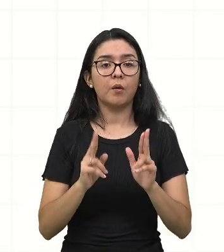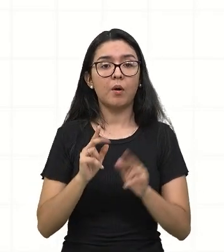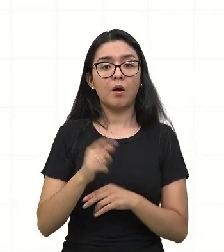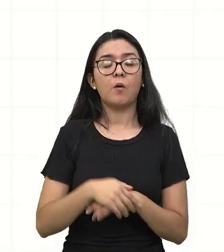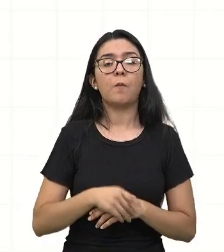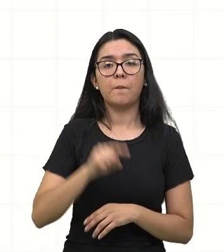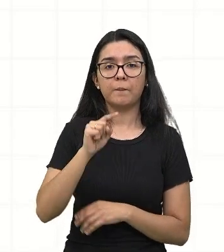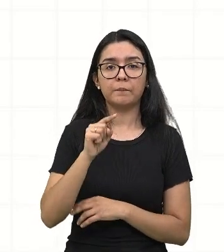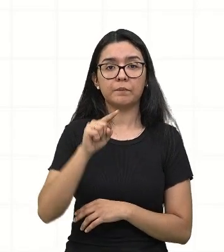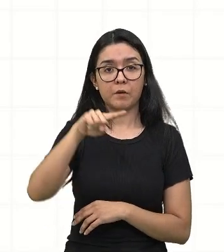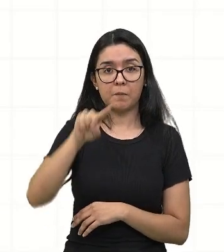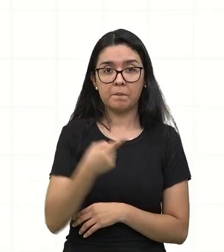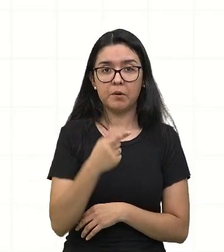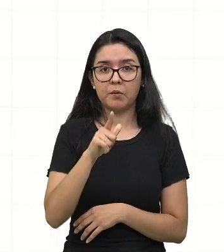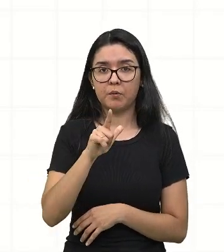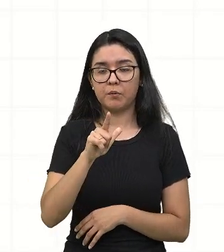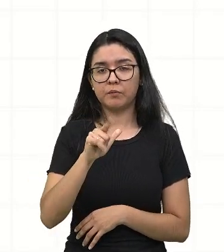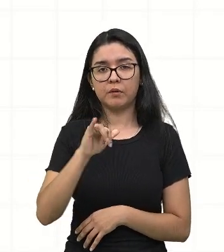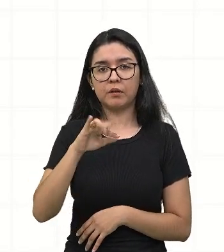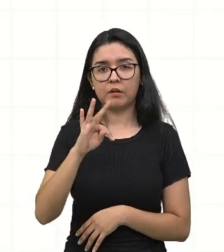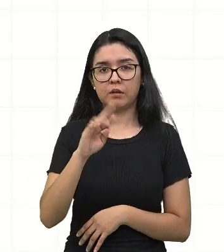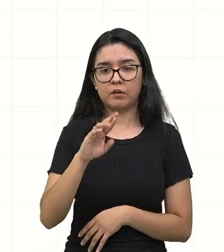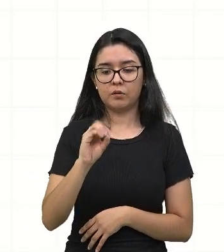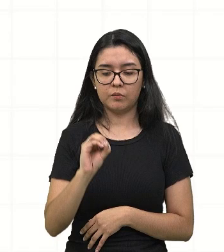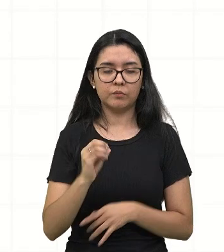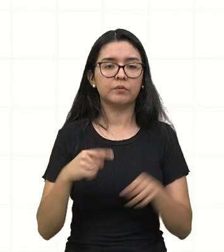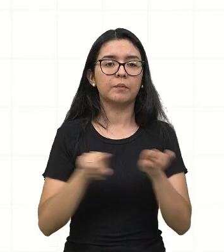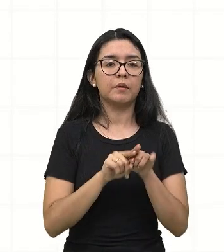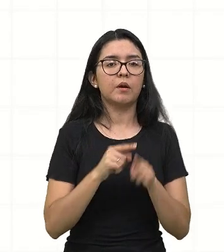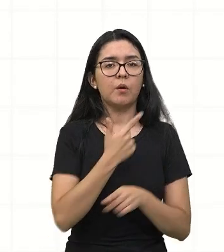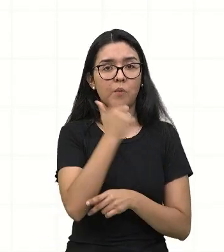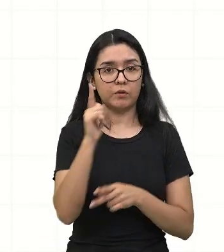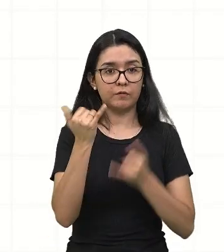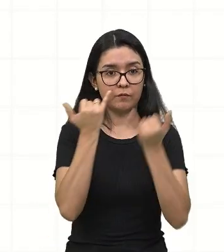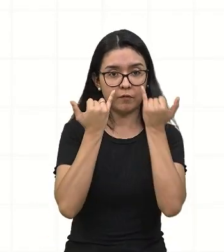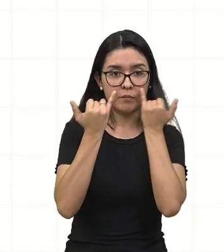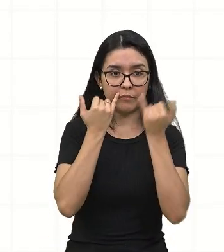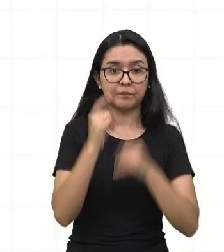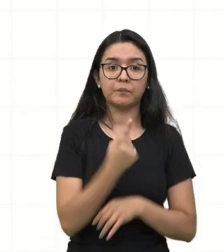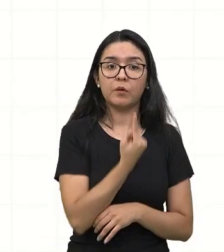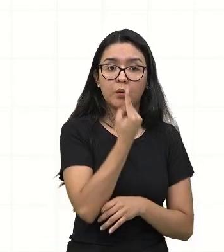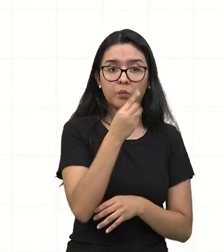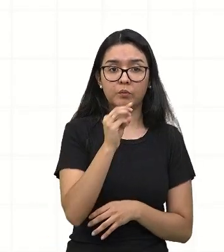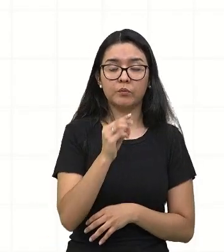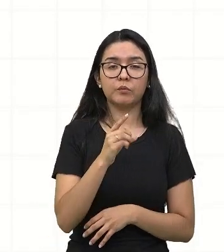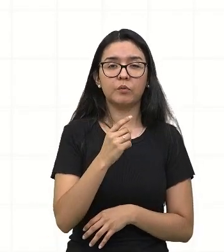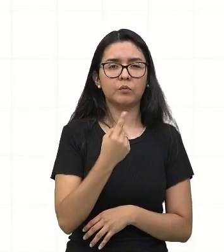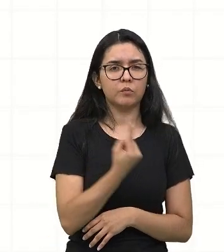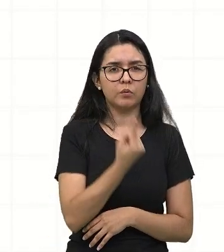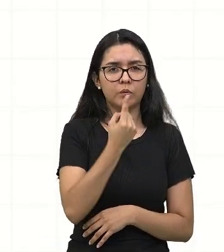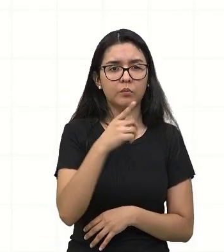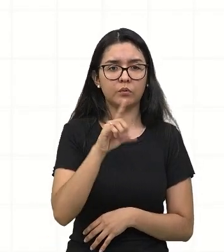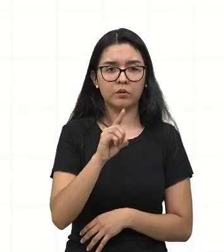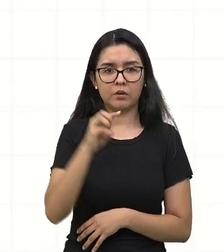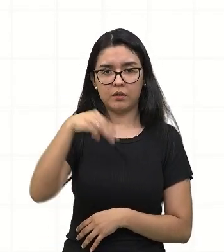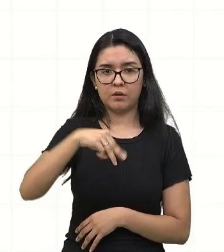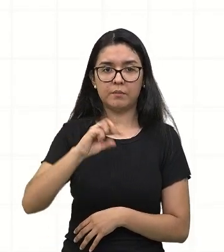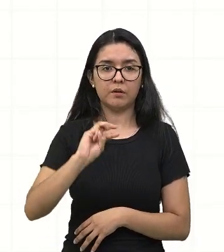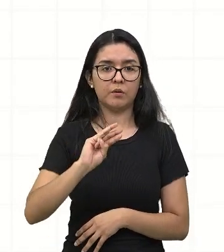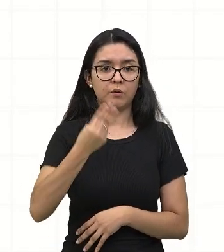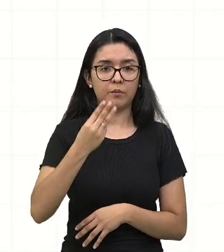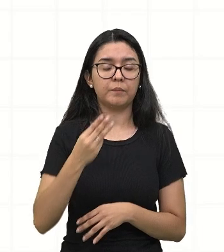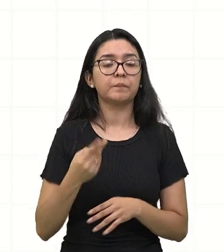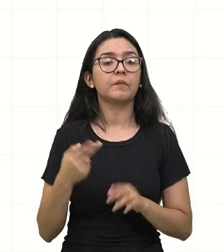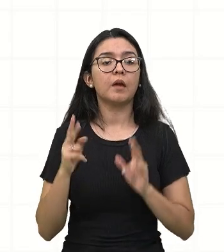é importante você saber. Outra informação importante, ó, 1 decímetro cúbico é igual a 1000 litros, associa,